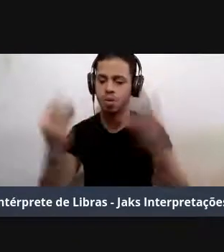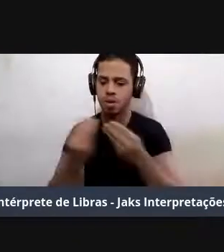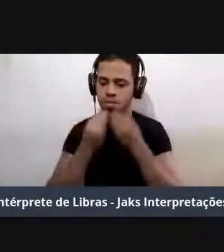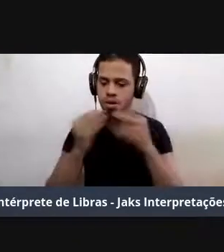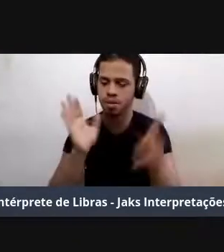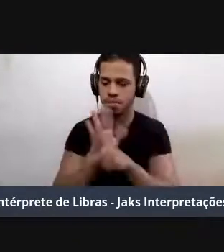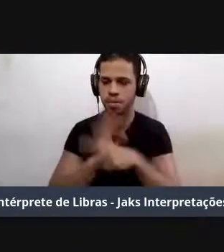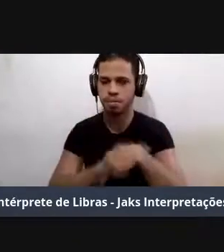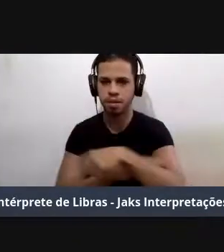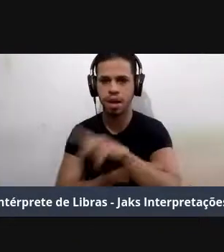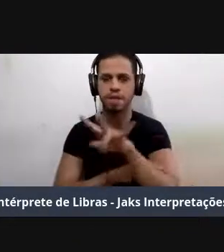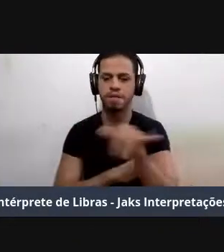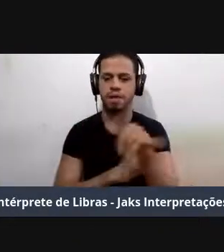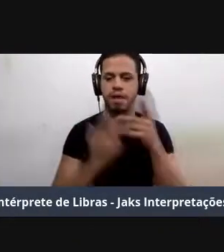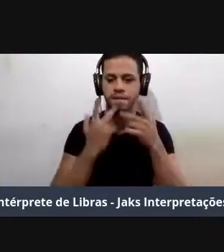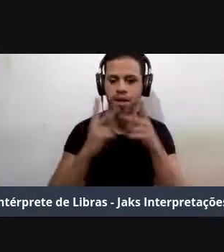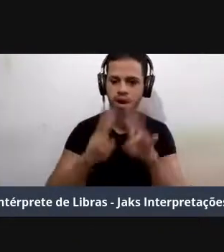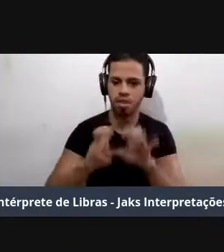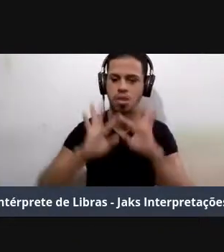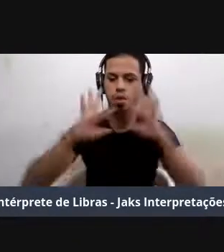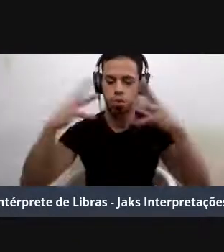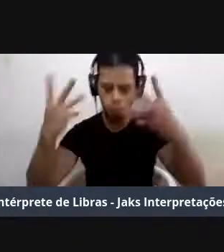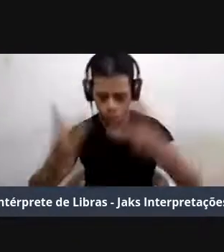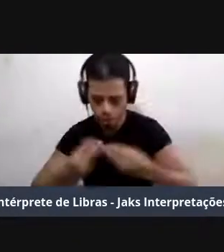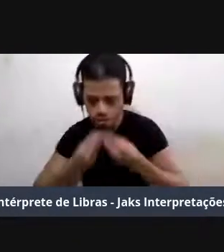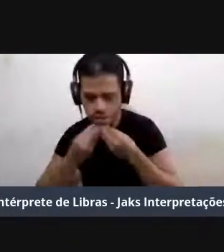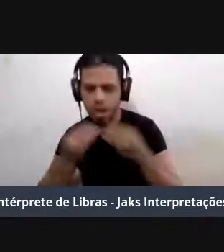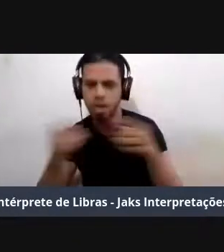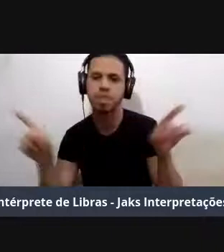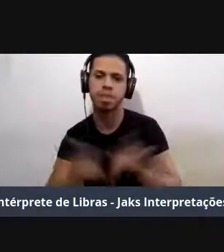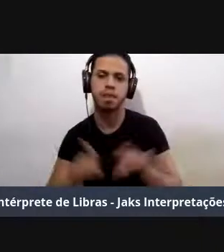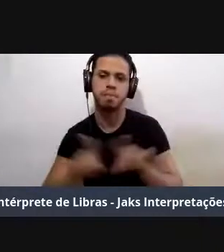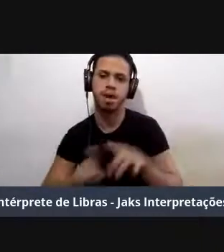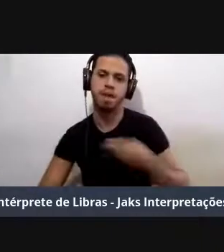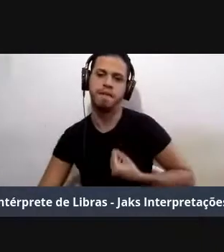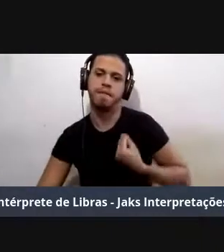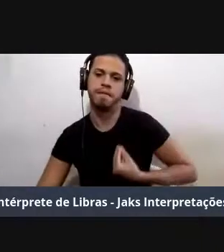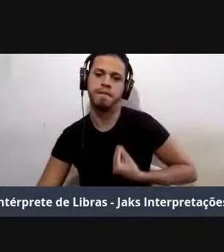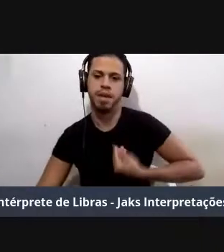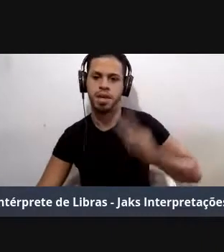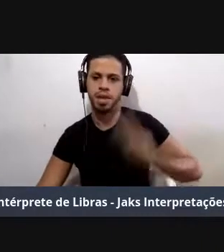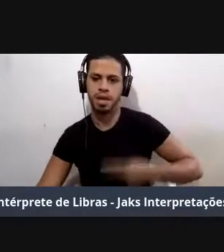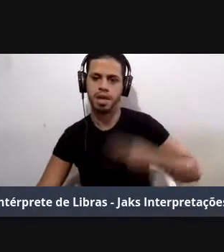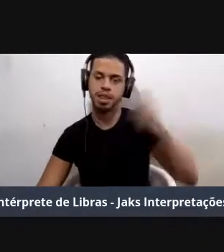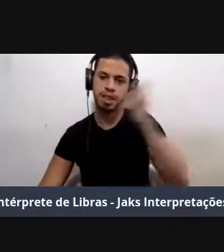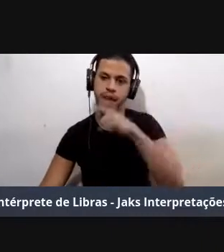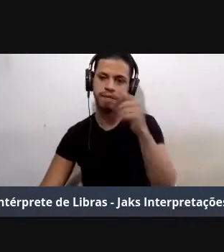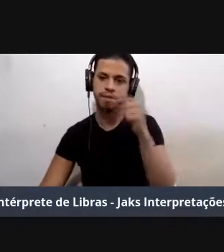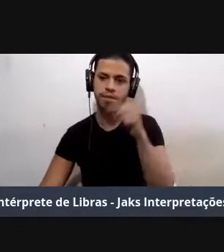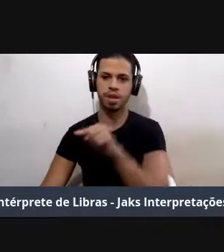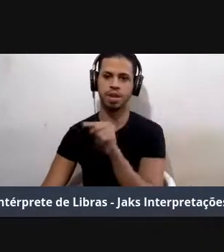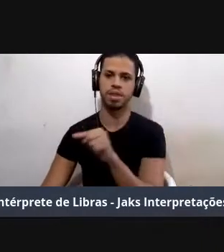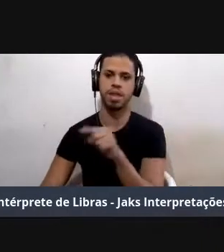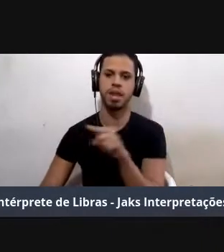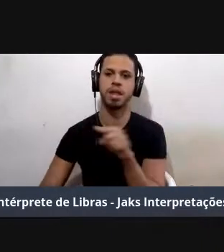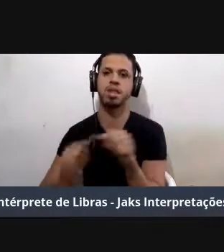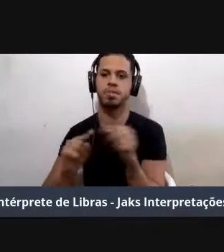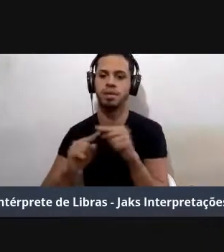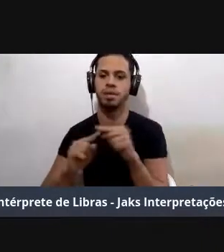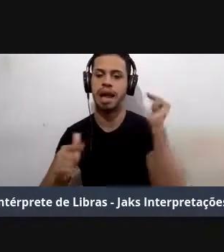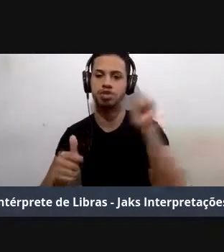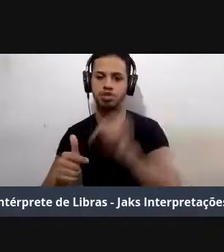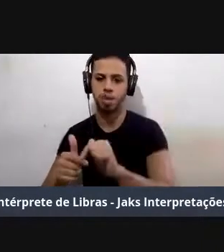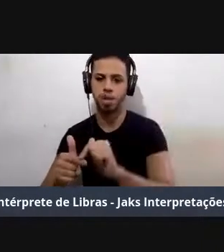estar lá falando do seu conhecimento, e a gente aqui, ela fala da dificuldade dela, a parteira tradicional fala da